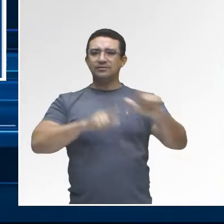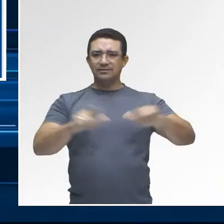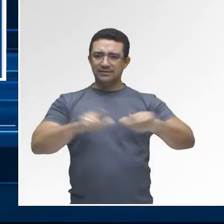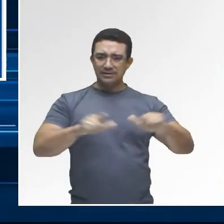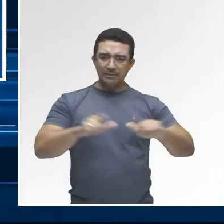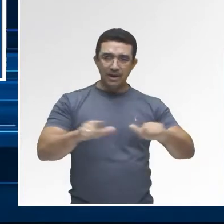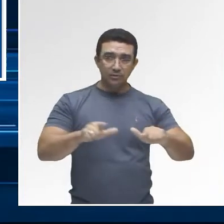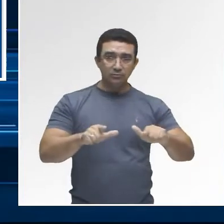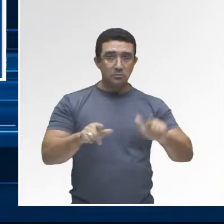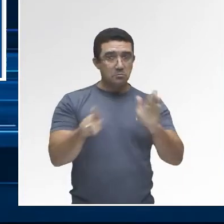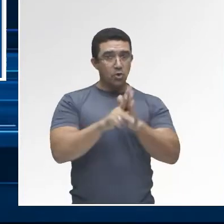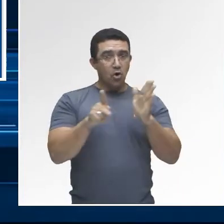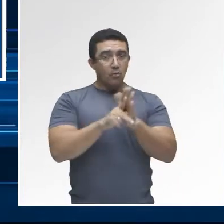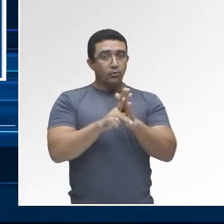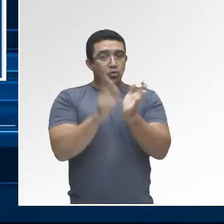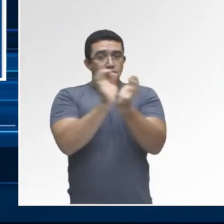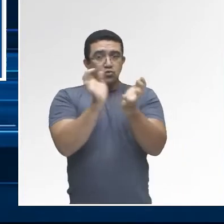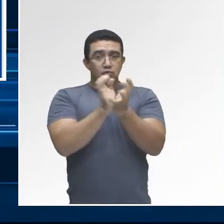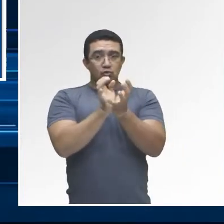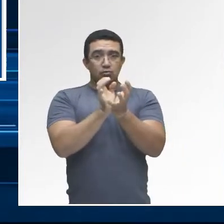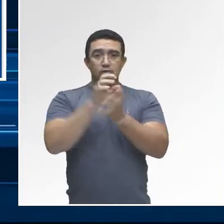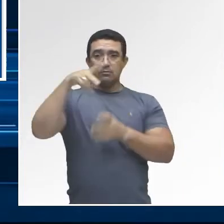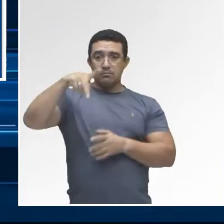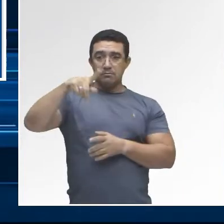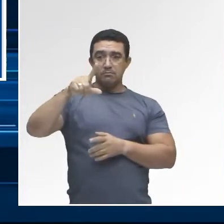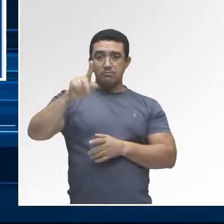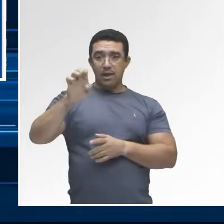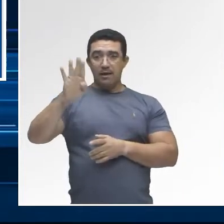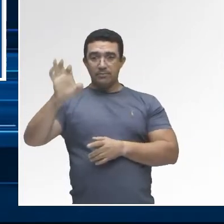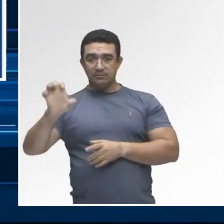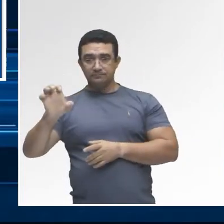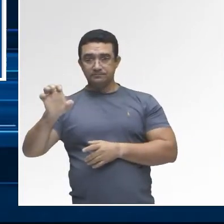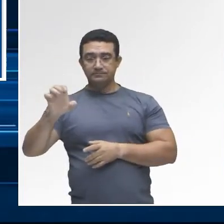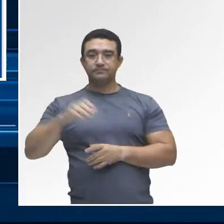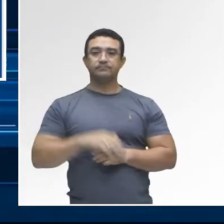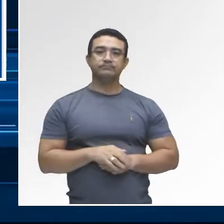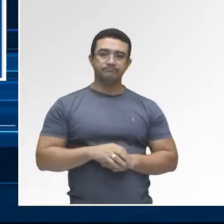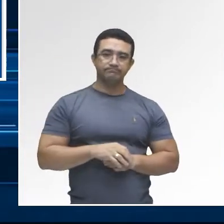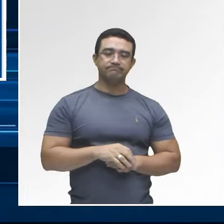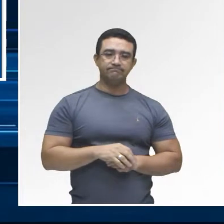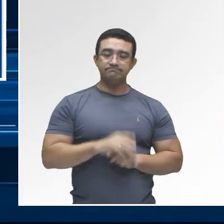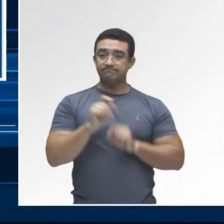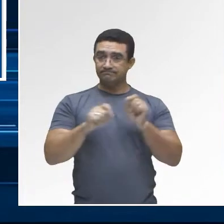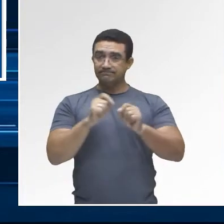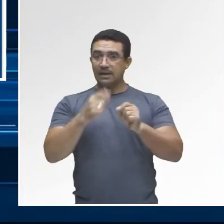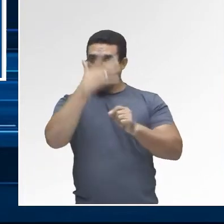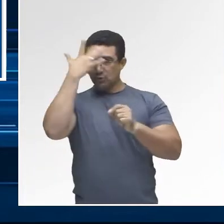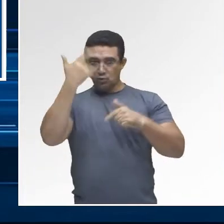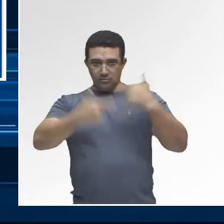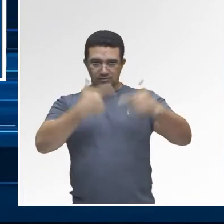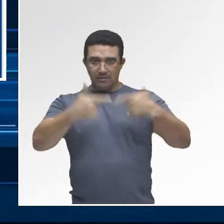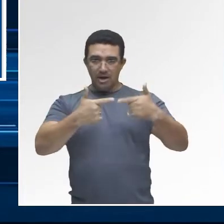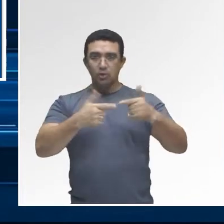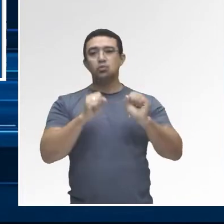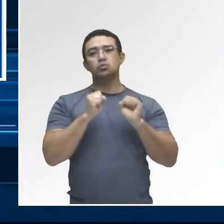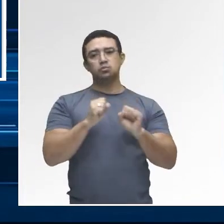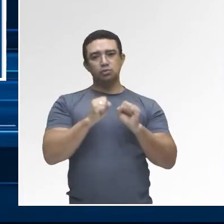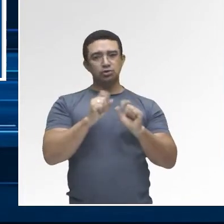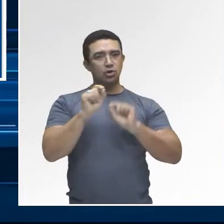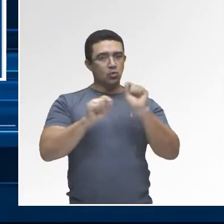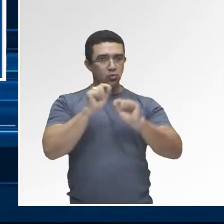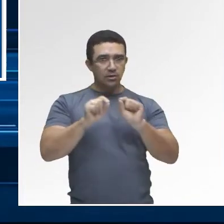dizendo, pertenciam aqui aos plebeus, e nesses cargos eles podiam agir